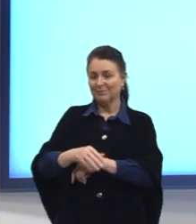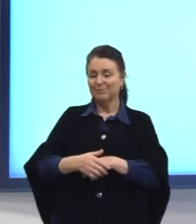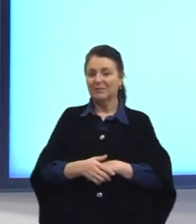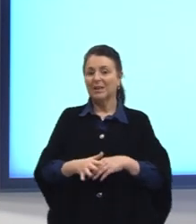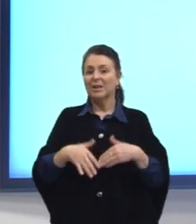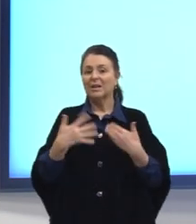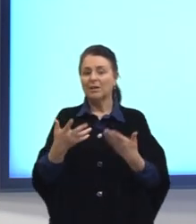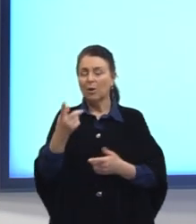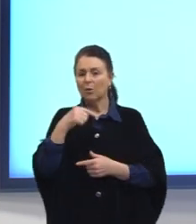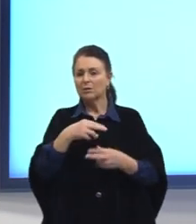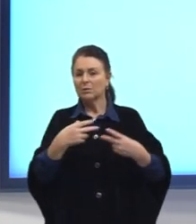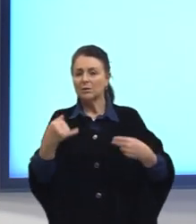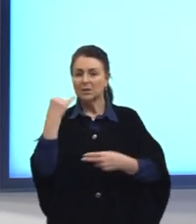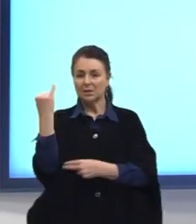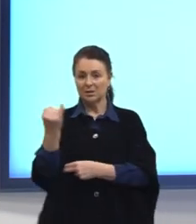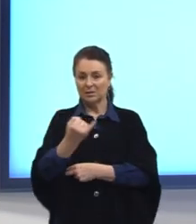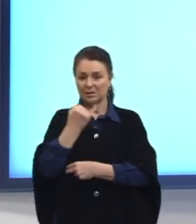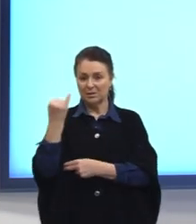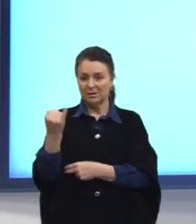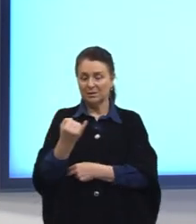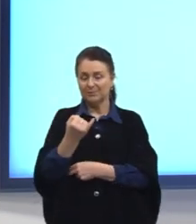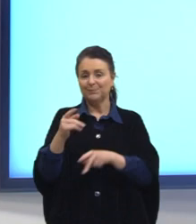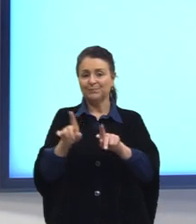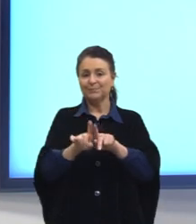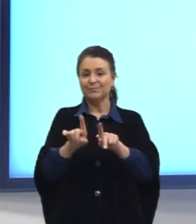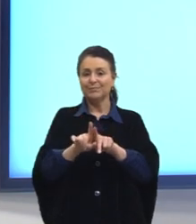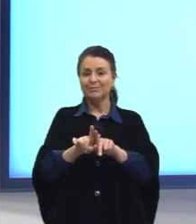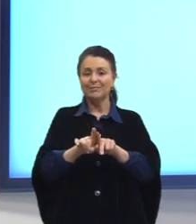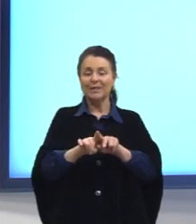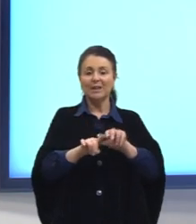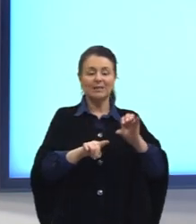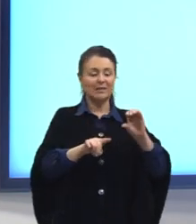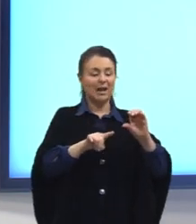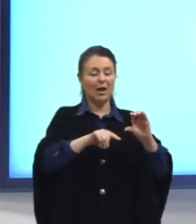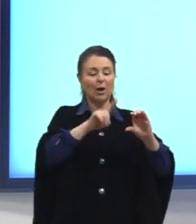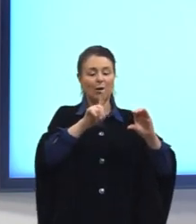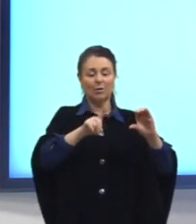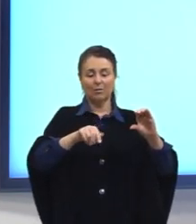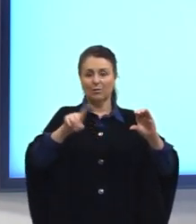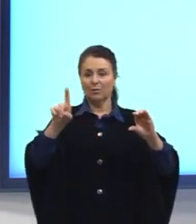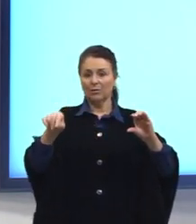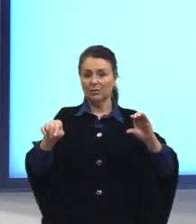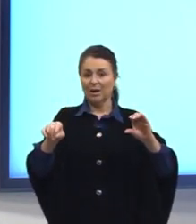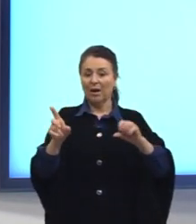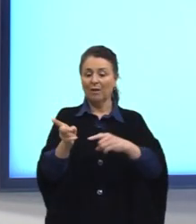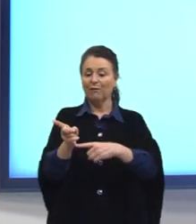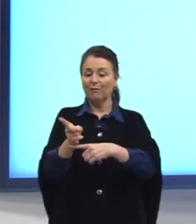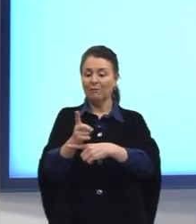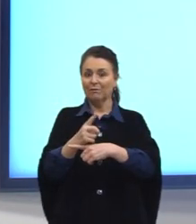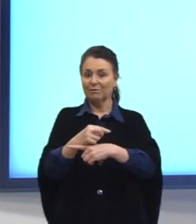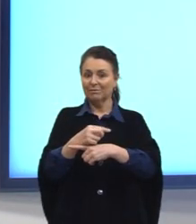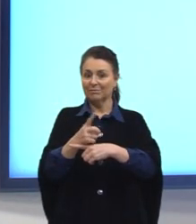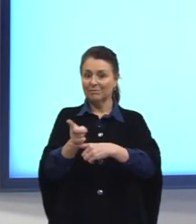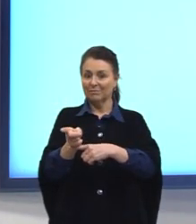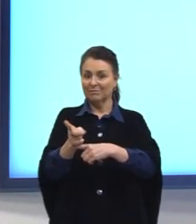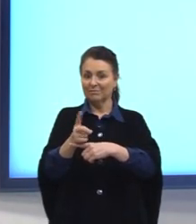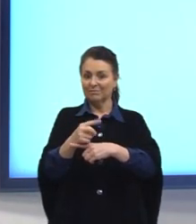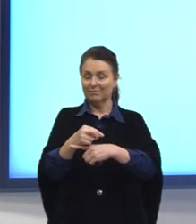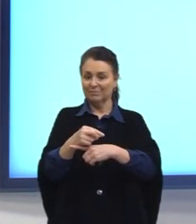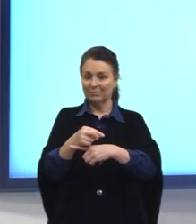bom outras coisas importantes sobre a onda é a velocidade dessa onda a gente viu